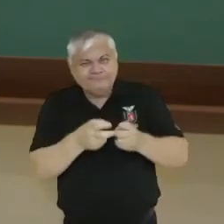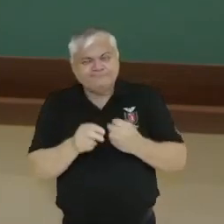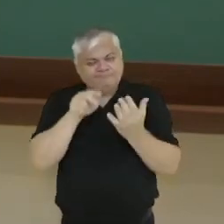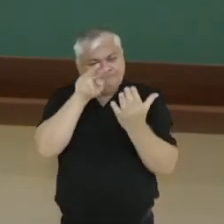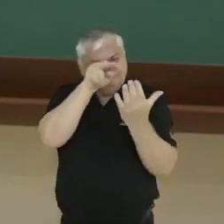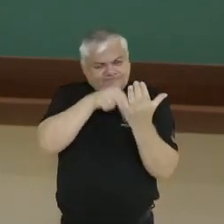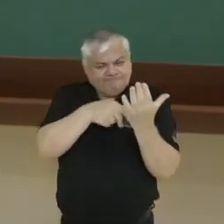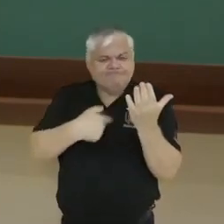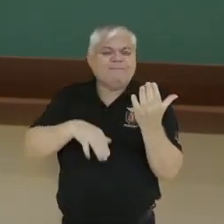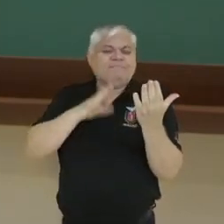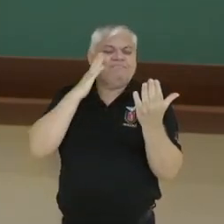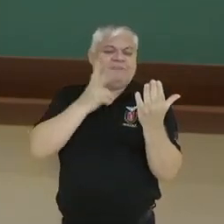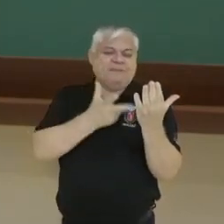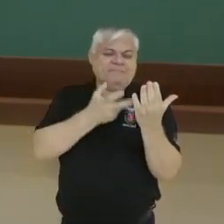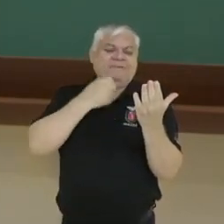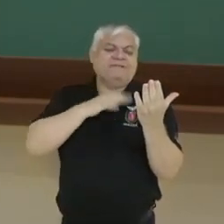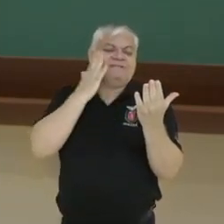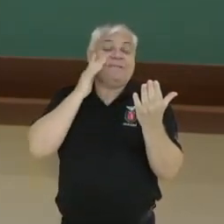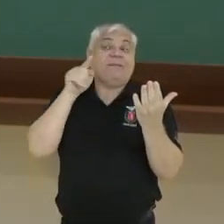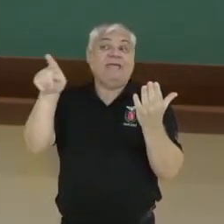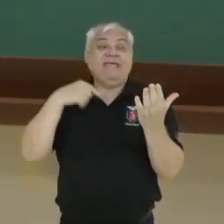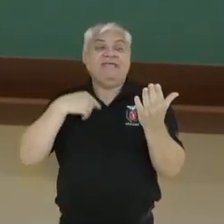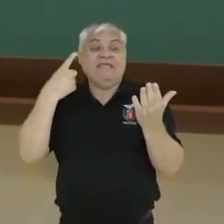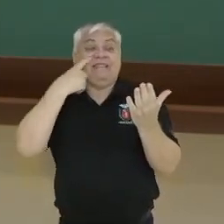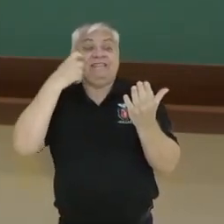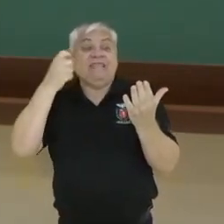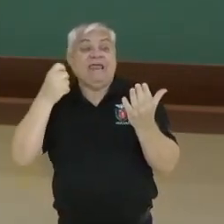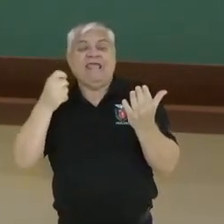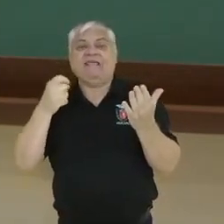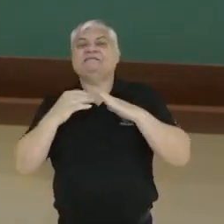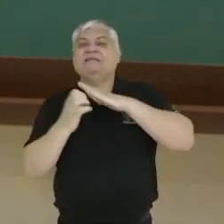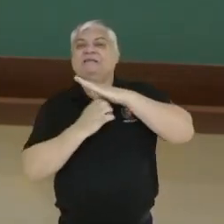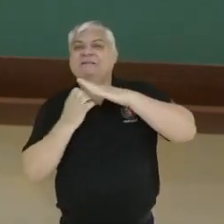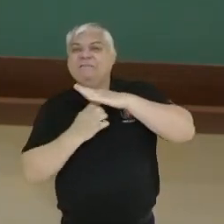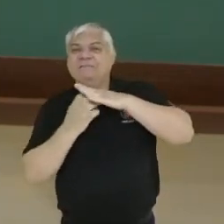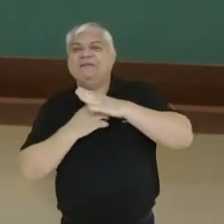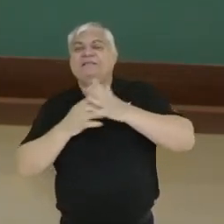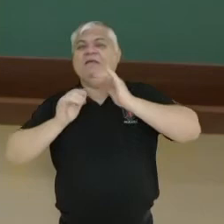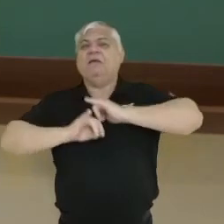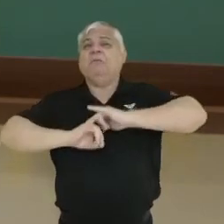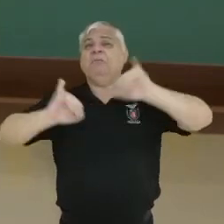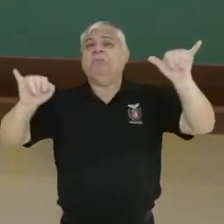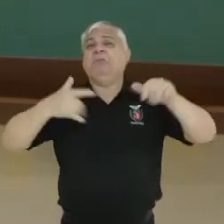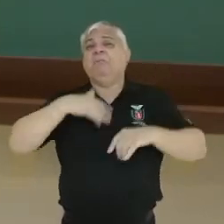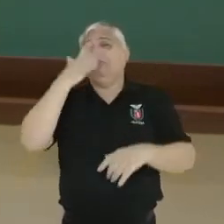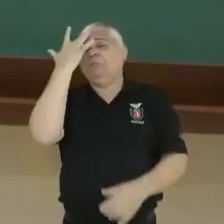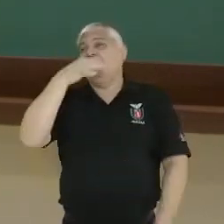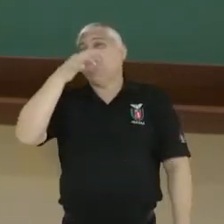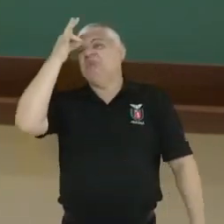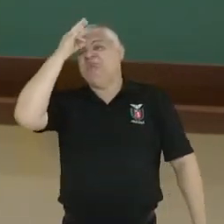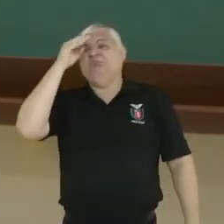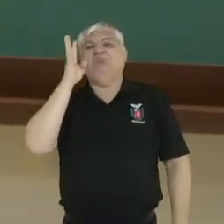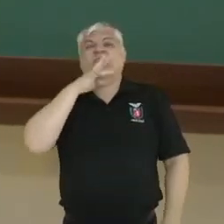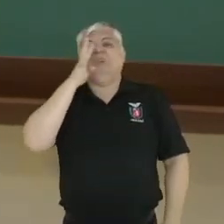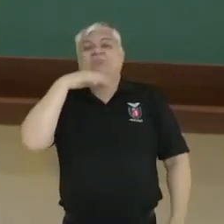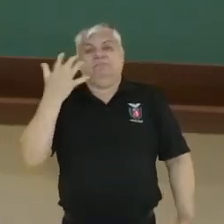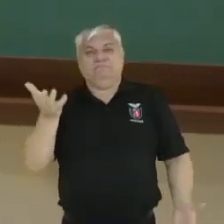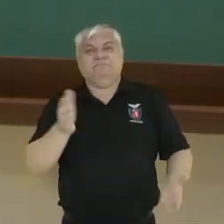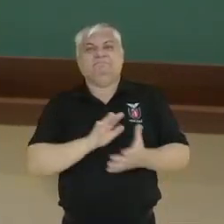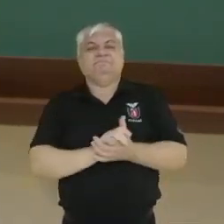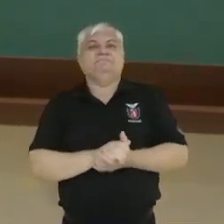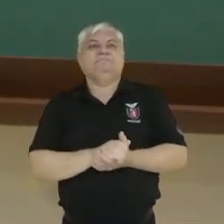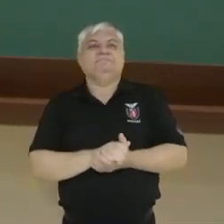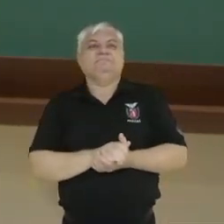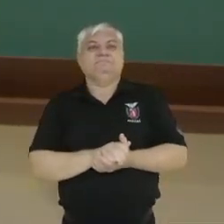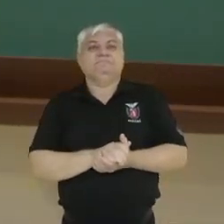vendo quais as pessoas que se interessam, porque não adianta lançar uma propaganda para quem não tem interesse dentro daquela área, né? Então